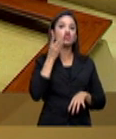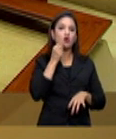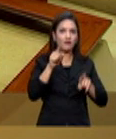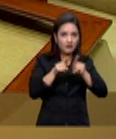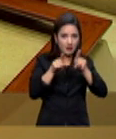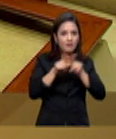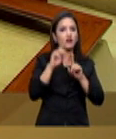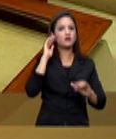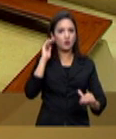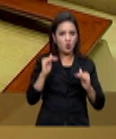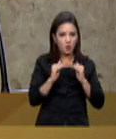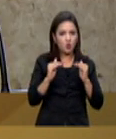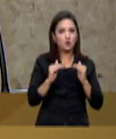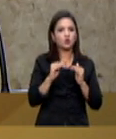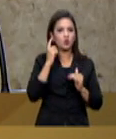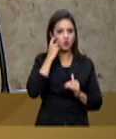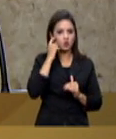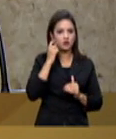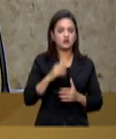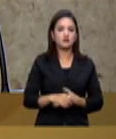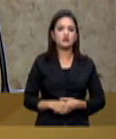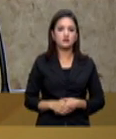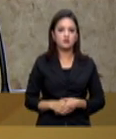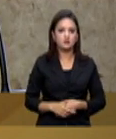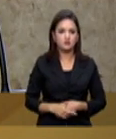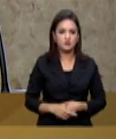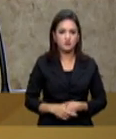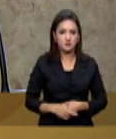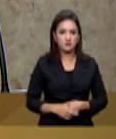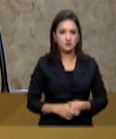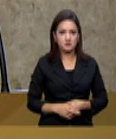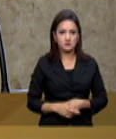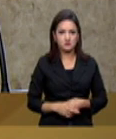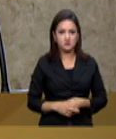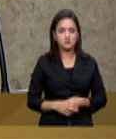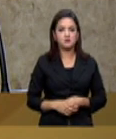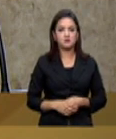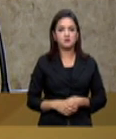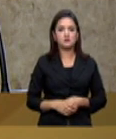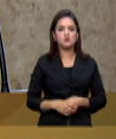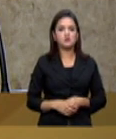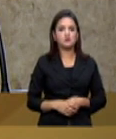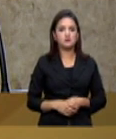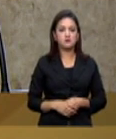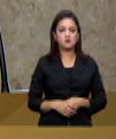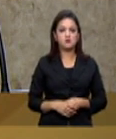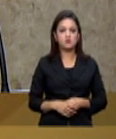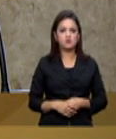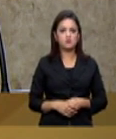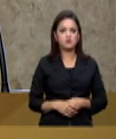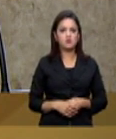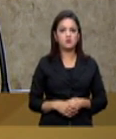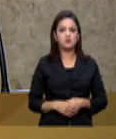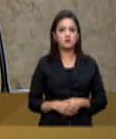o ministro Toffoli também acompanhou o ministro Castro. É parcialmente procedente nos termos do voto do ministro Nunes Marques.